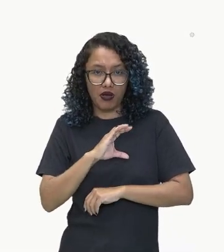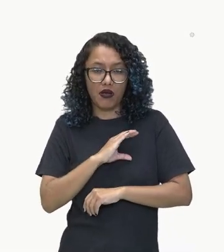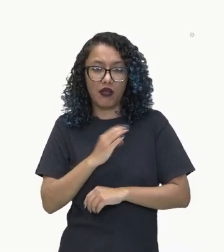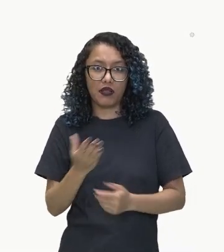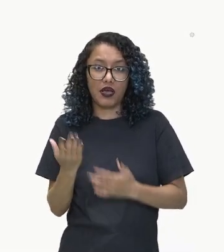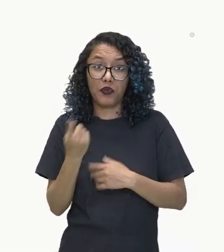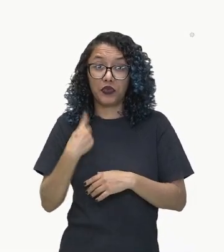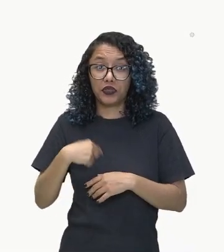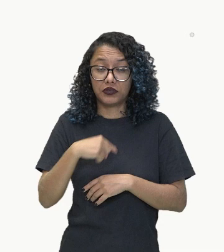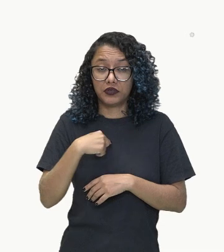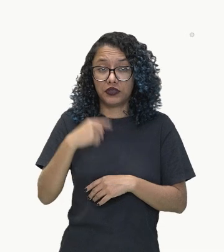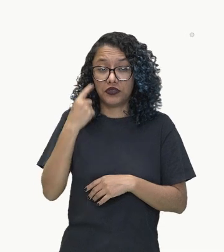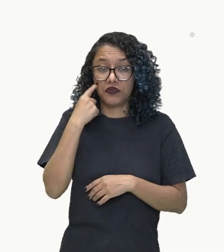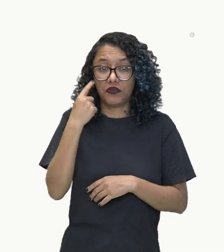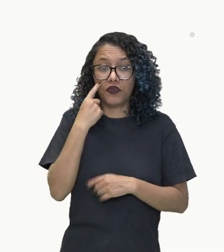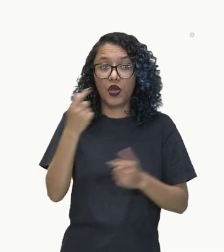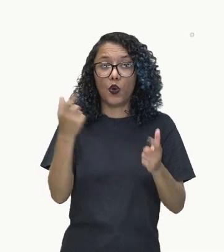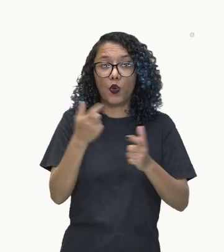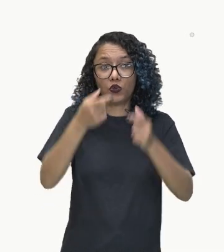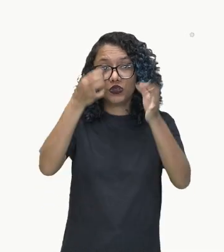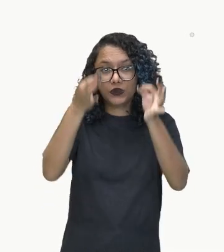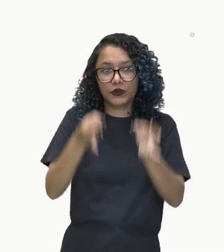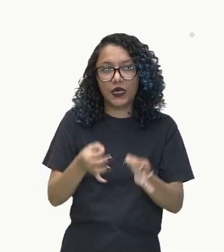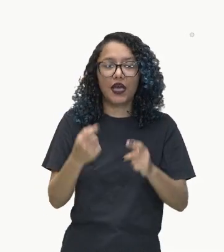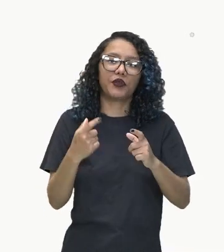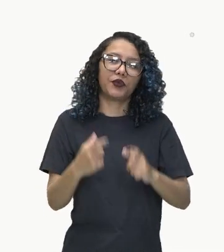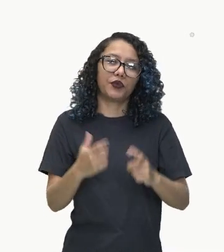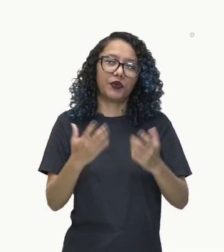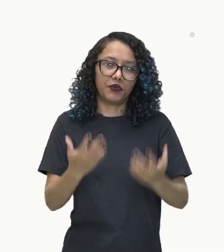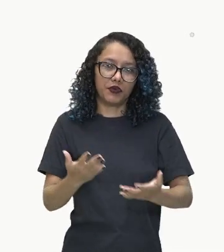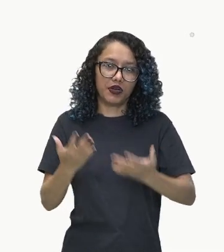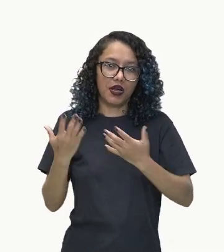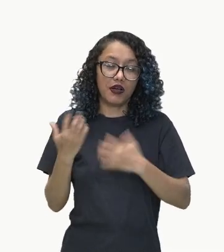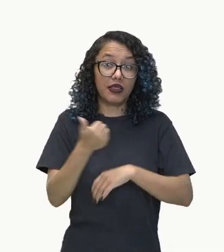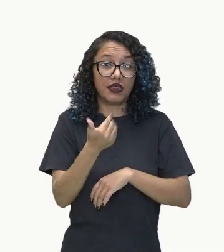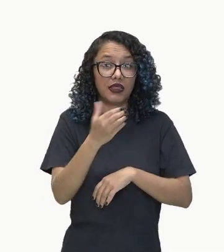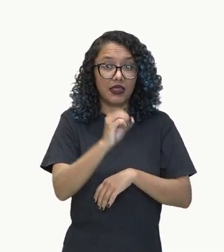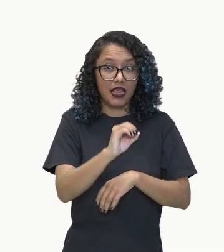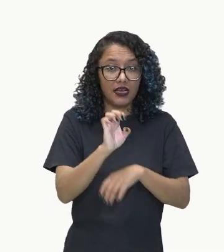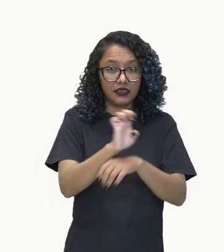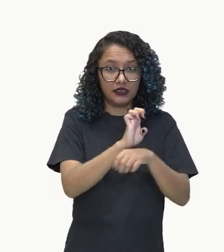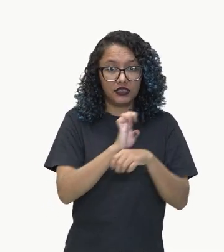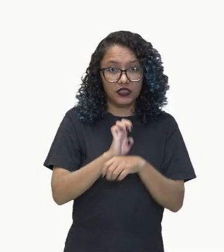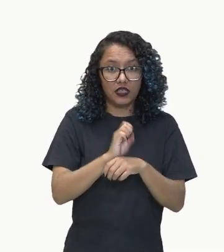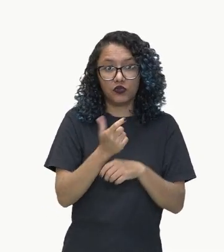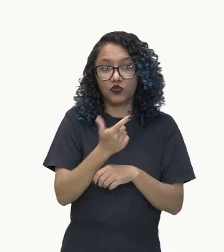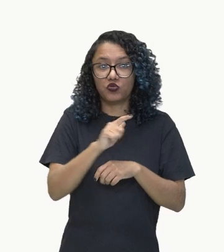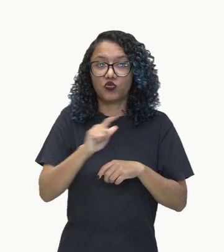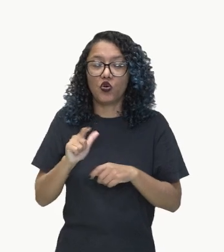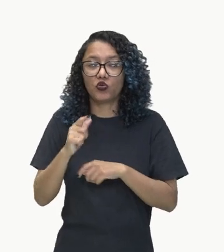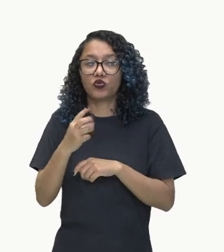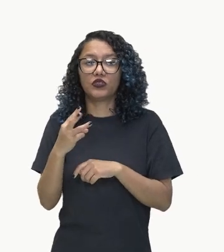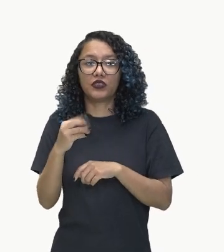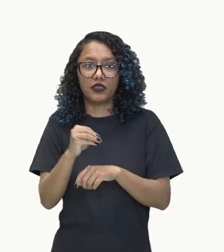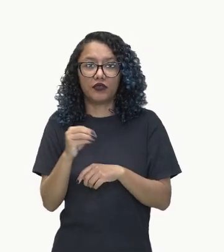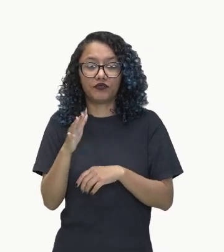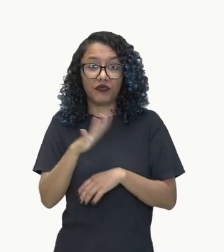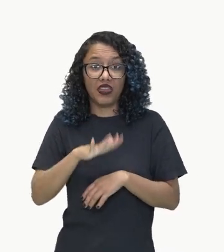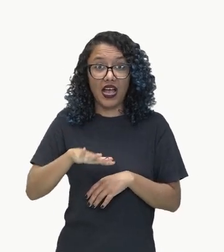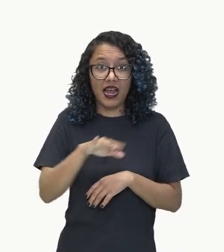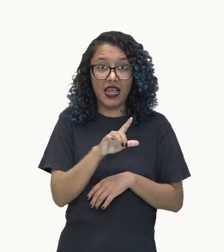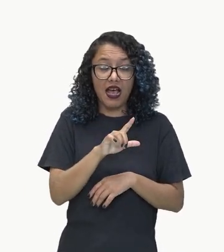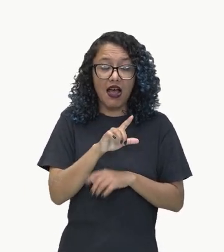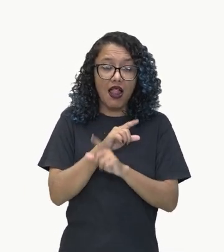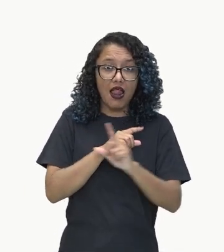Canadá, suas 10 províncias, seus 3 territórios, banhado de um lado, do lado leste, pelo